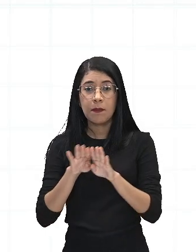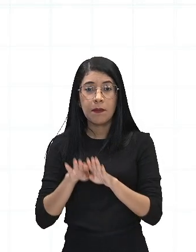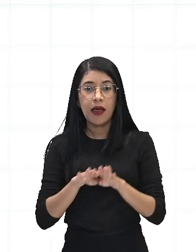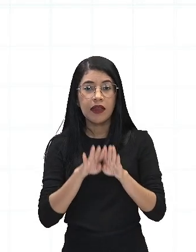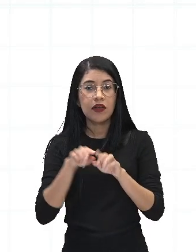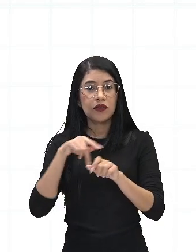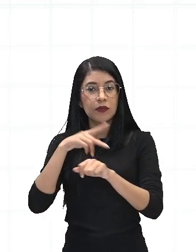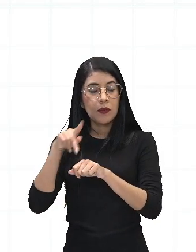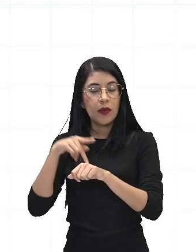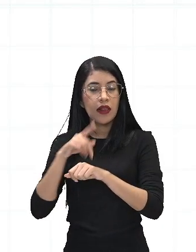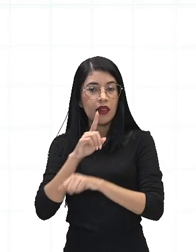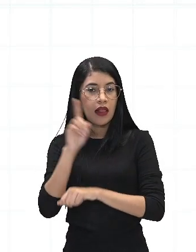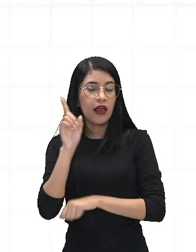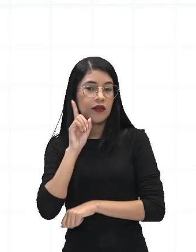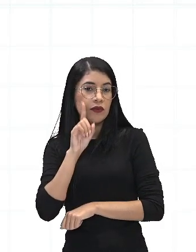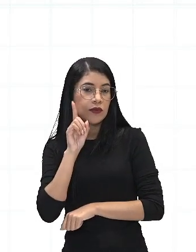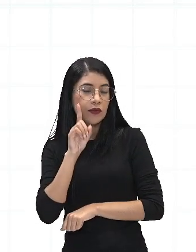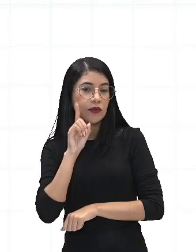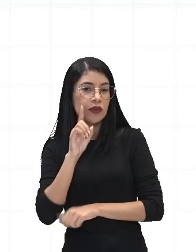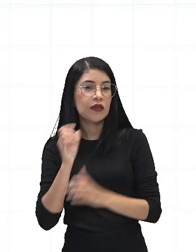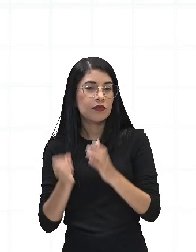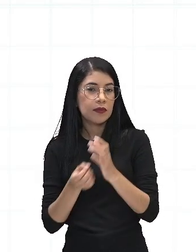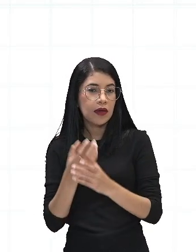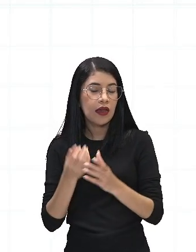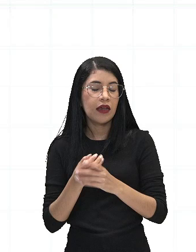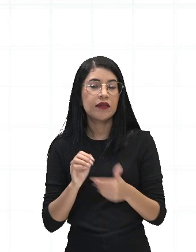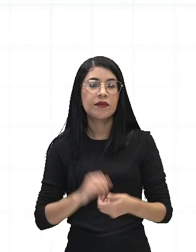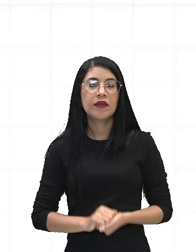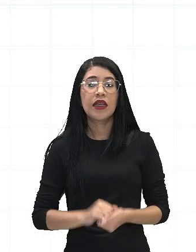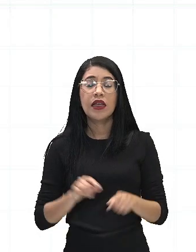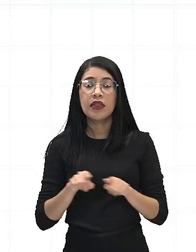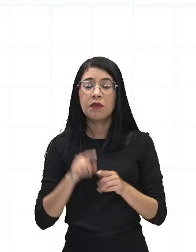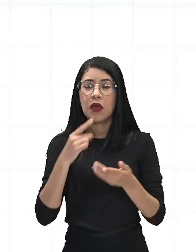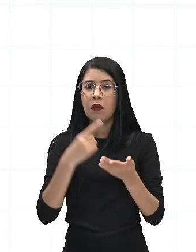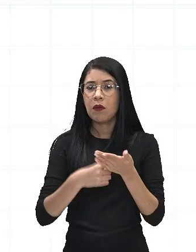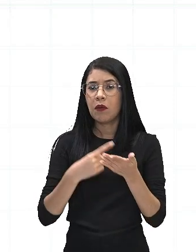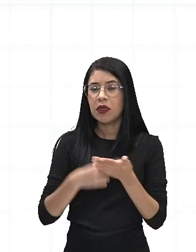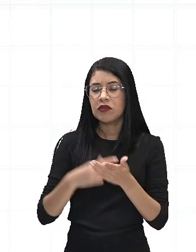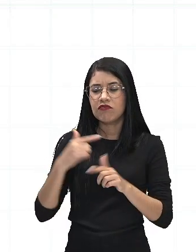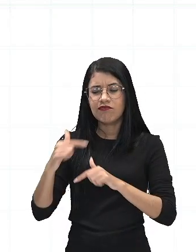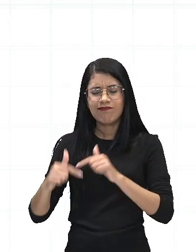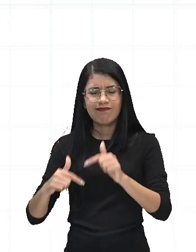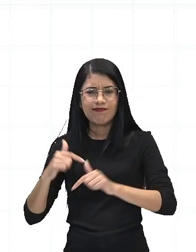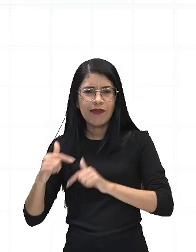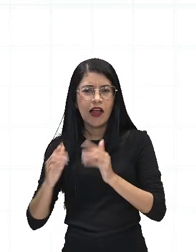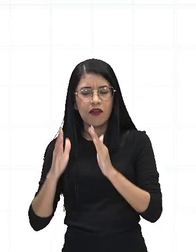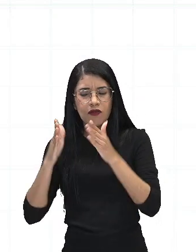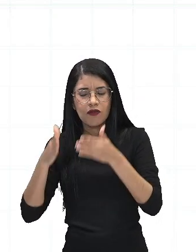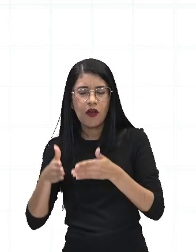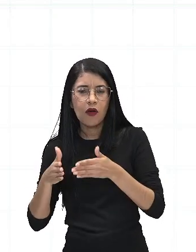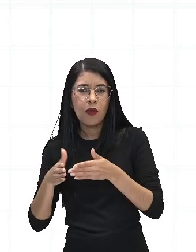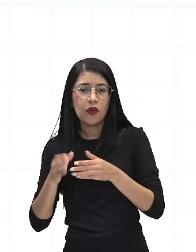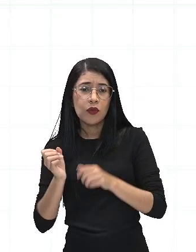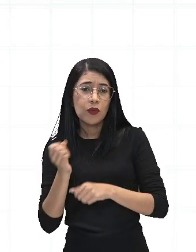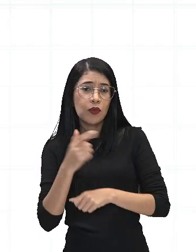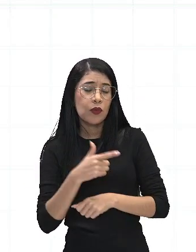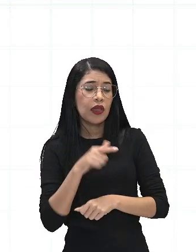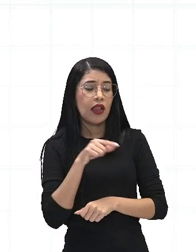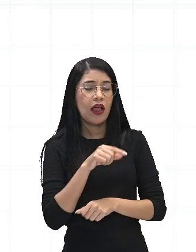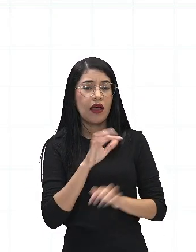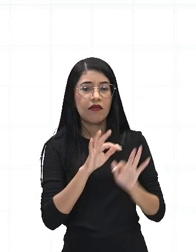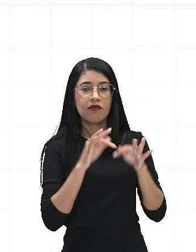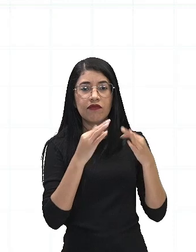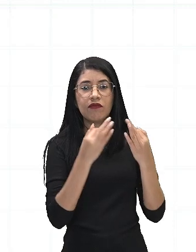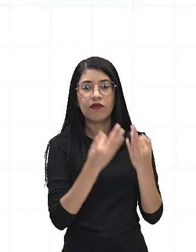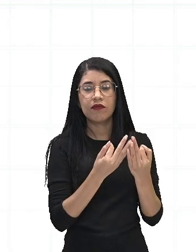em produções hollywoodianas, ele é muito comprometido com seu trabalho, dando mais atenção à averiguação dos casos do